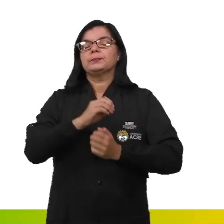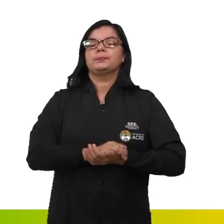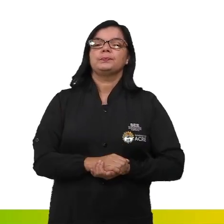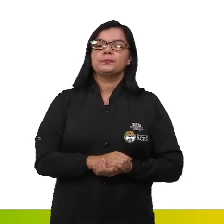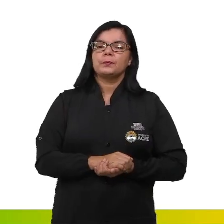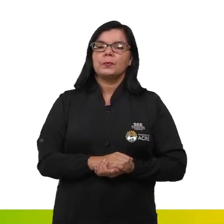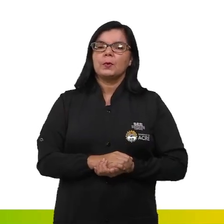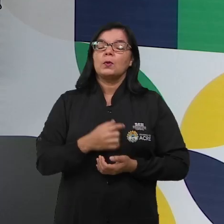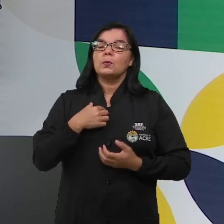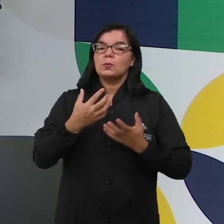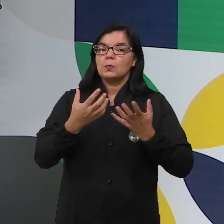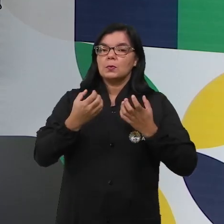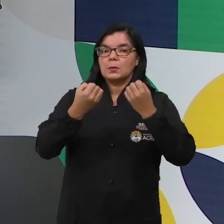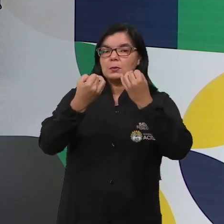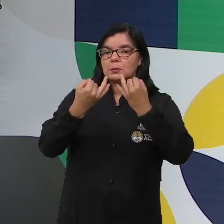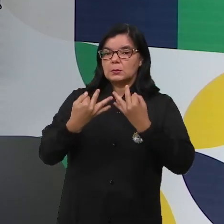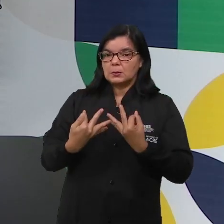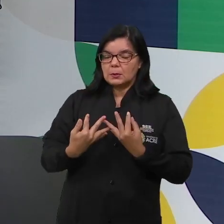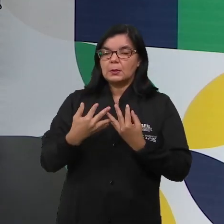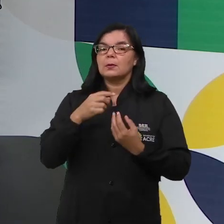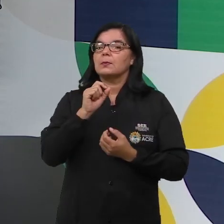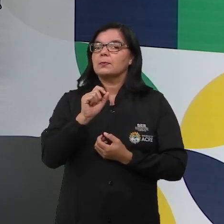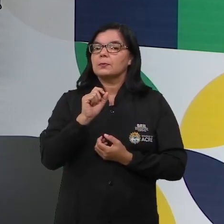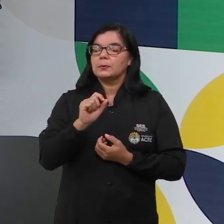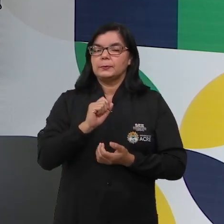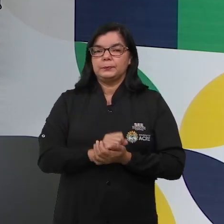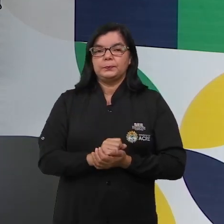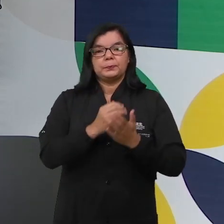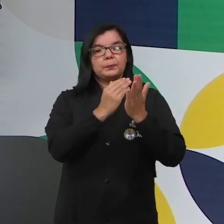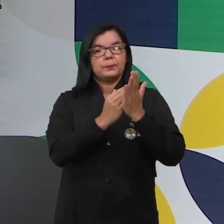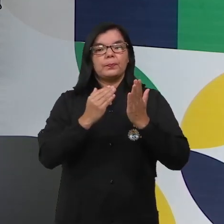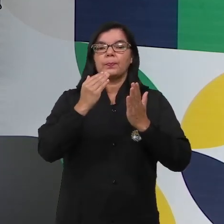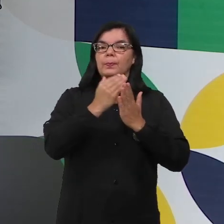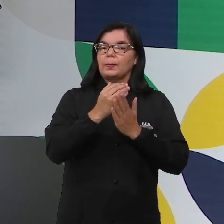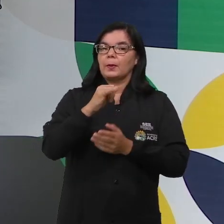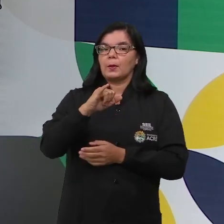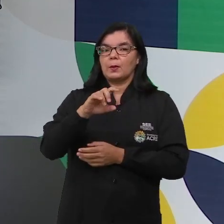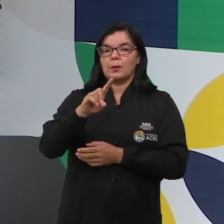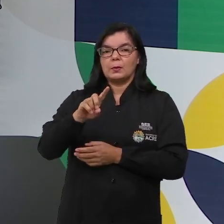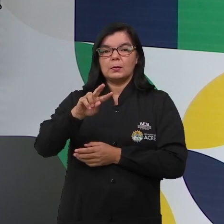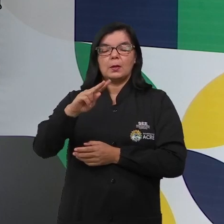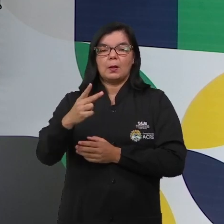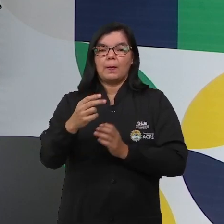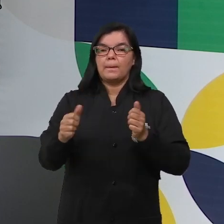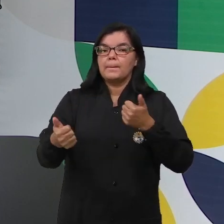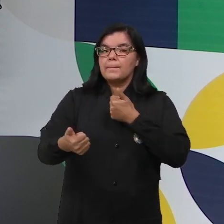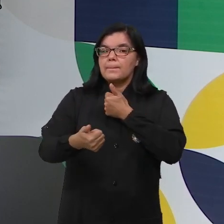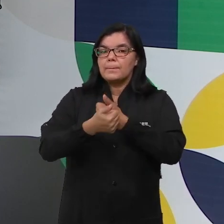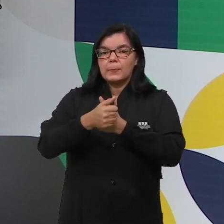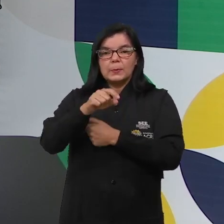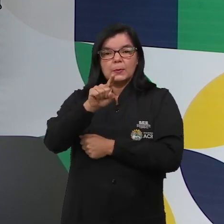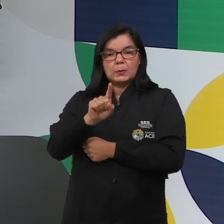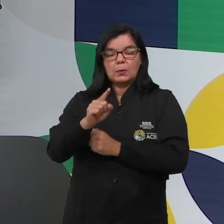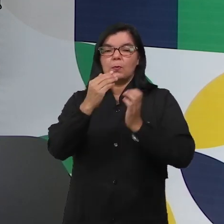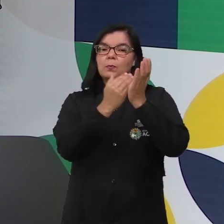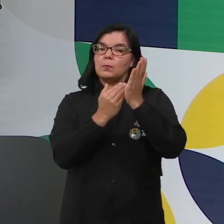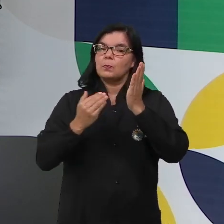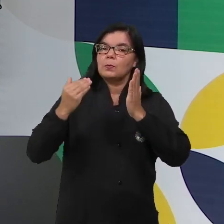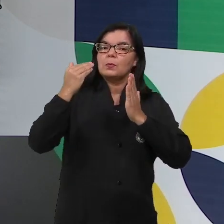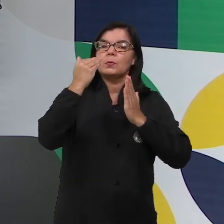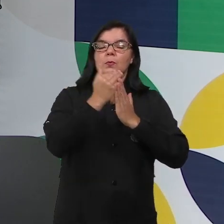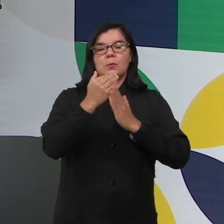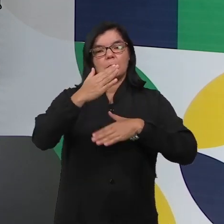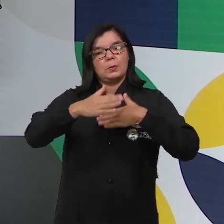0,550. O que eu quero dizer com isso é, quanto mais o IDH for próximo de 1, maior vai ser